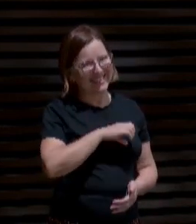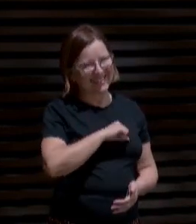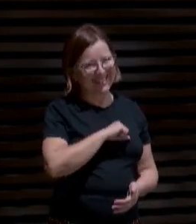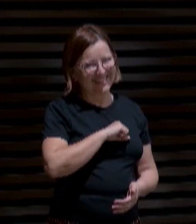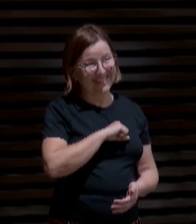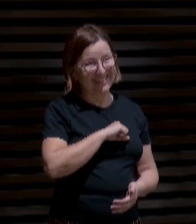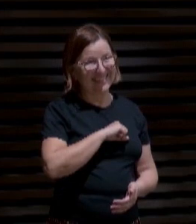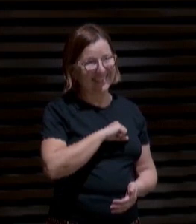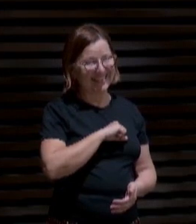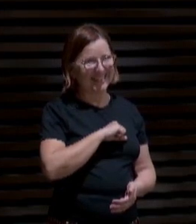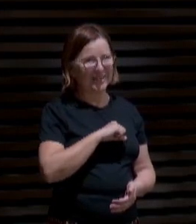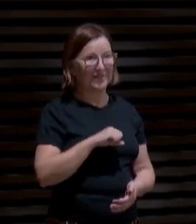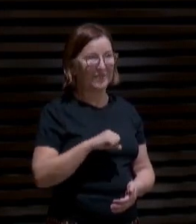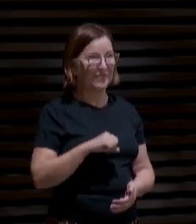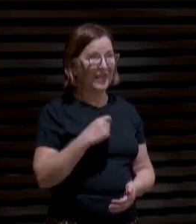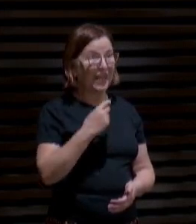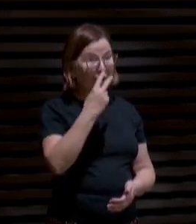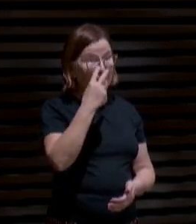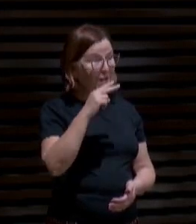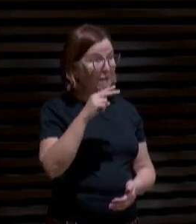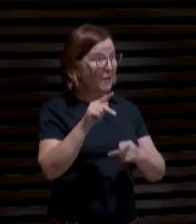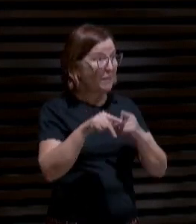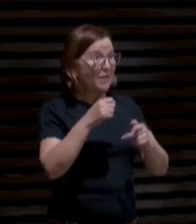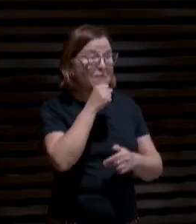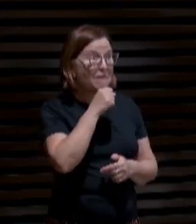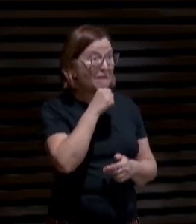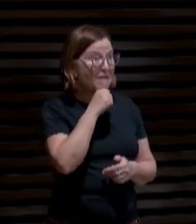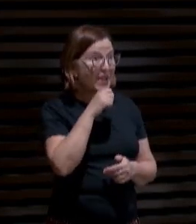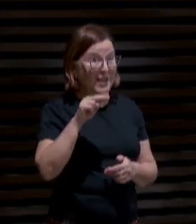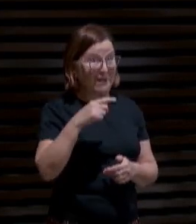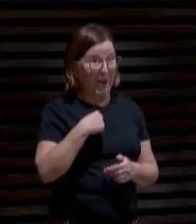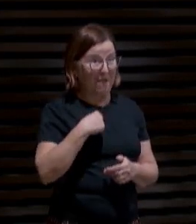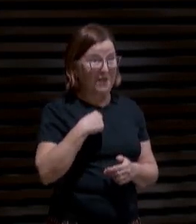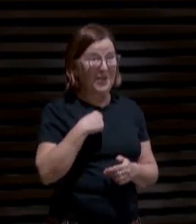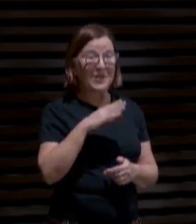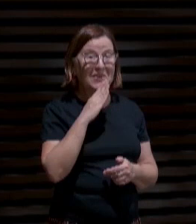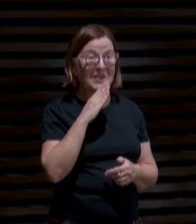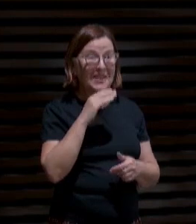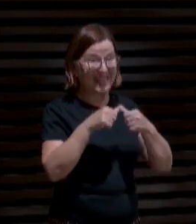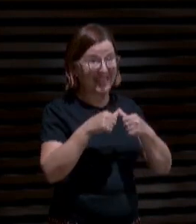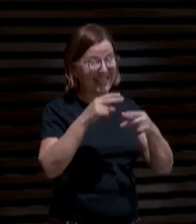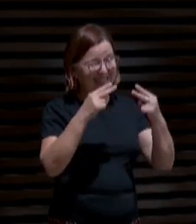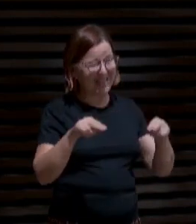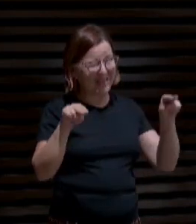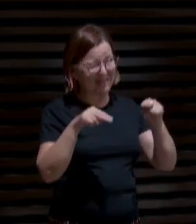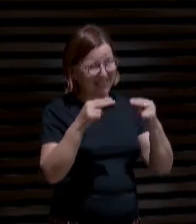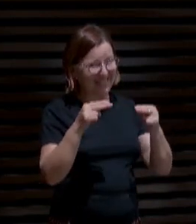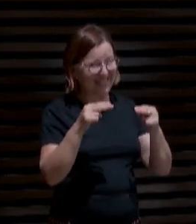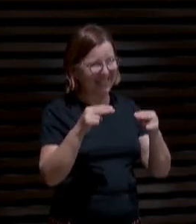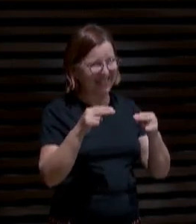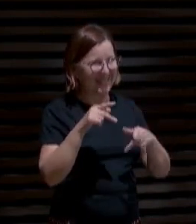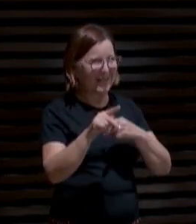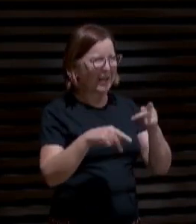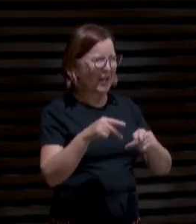amar. Eu vi um povo antigo igual a mim cantando, um povo do tempo de 1970, por